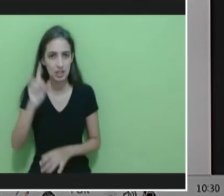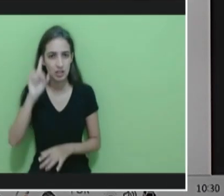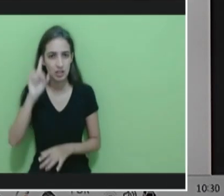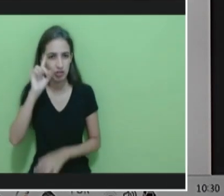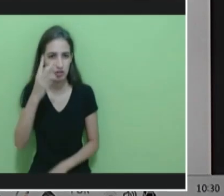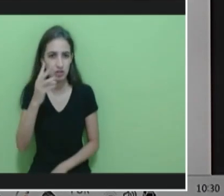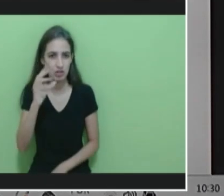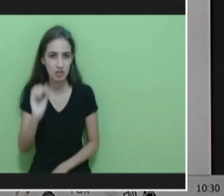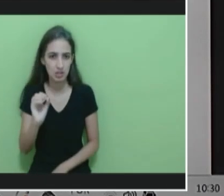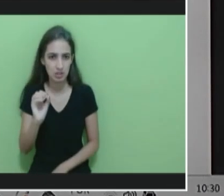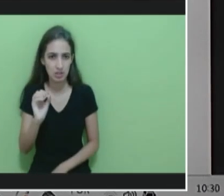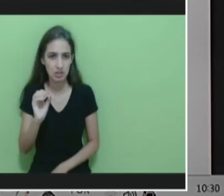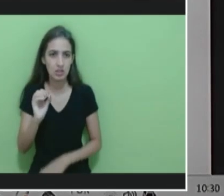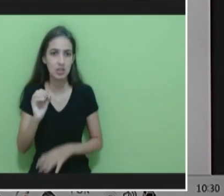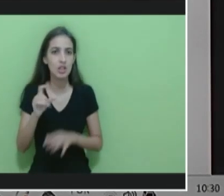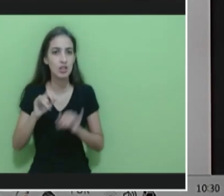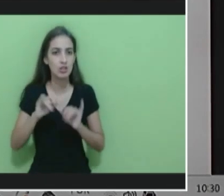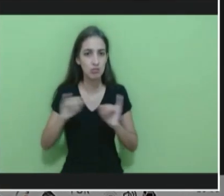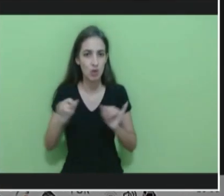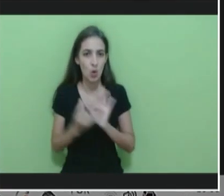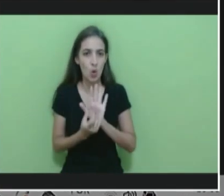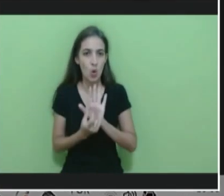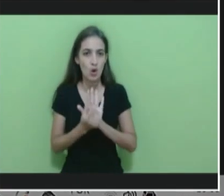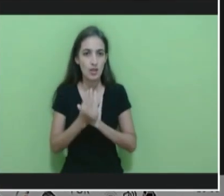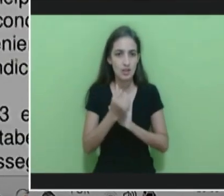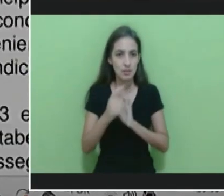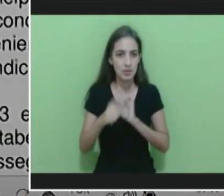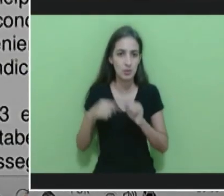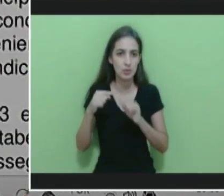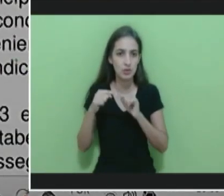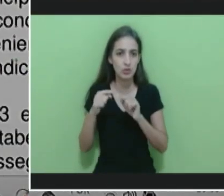o montante de gasto, a capacidade de arrecadação,